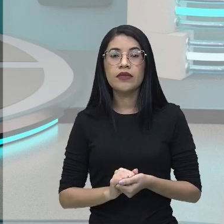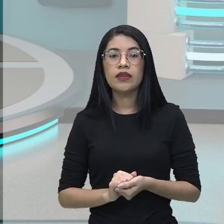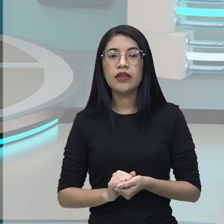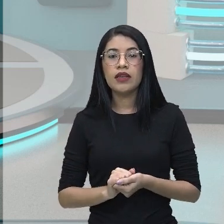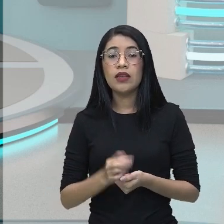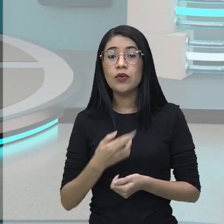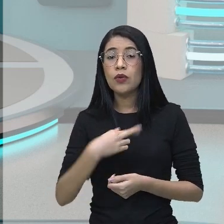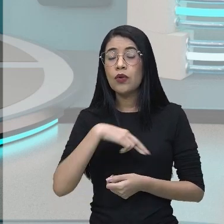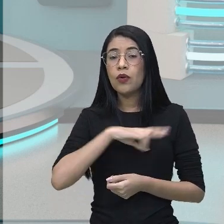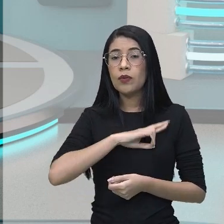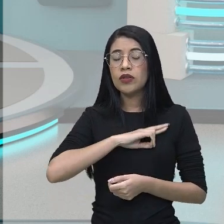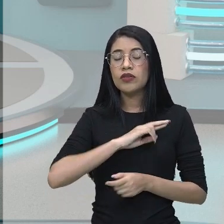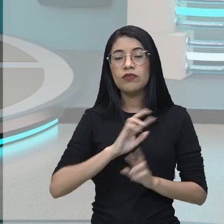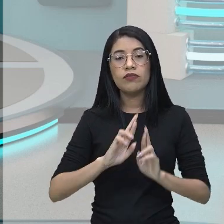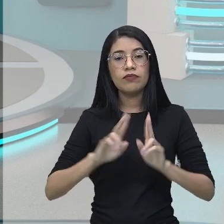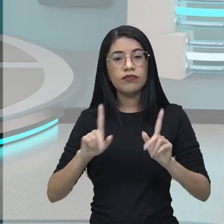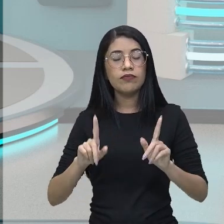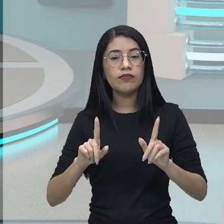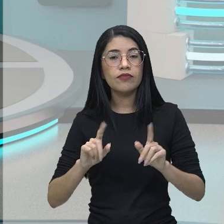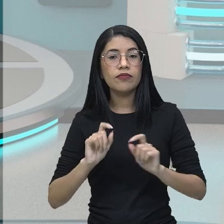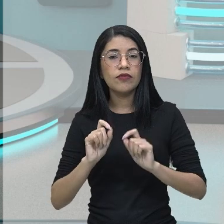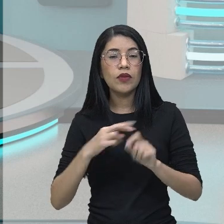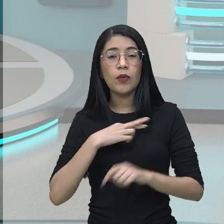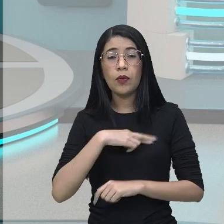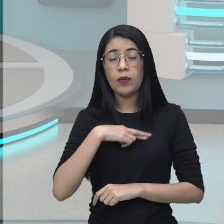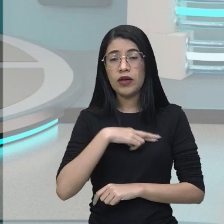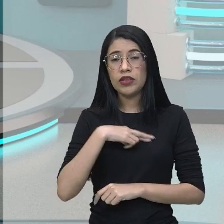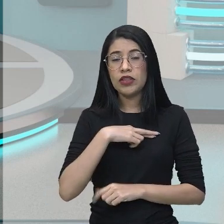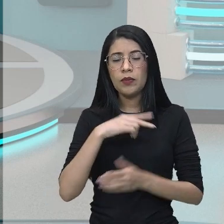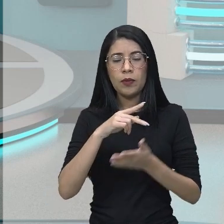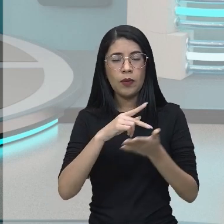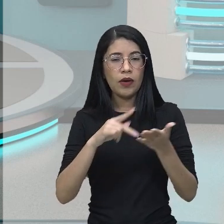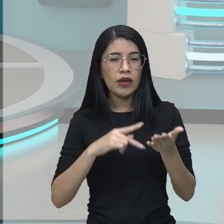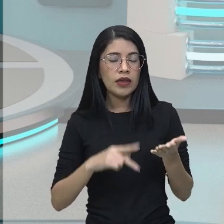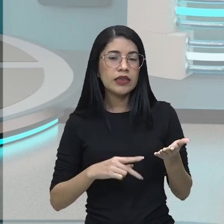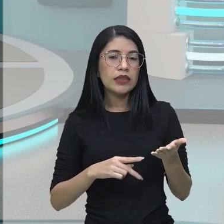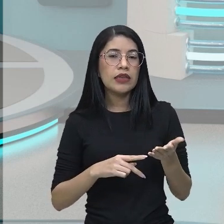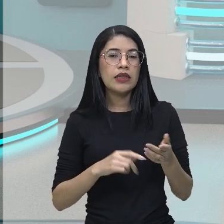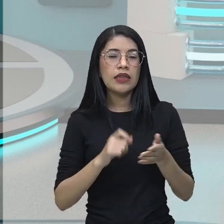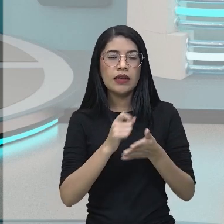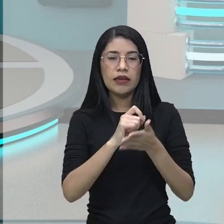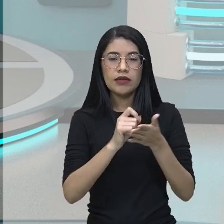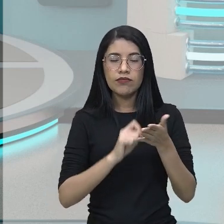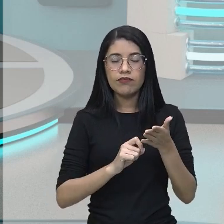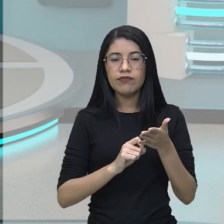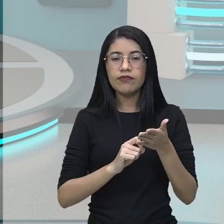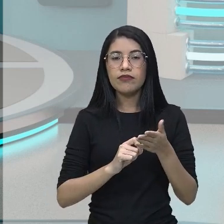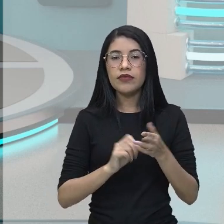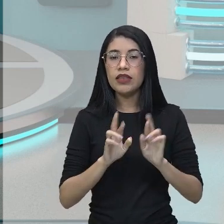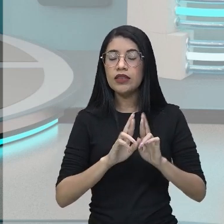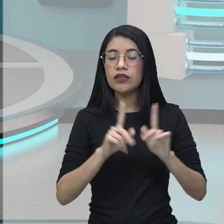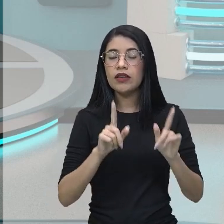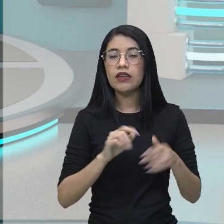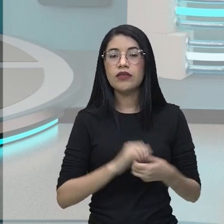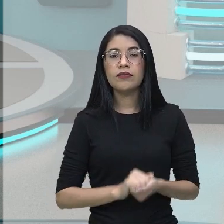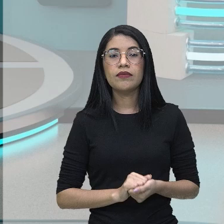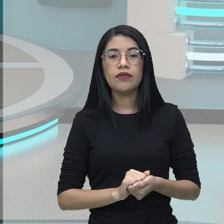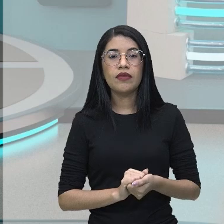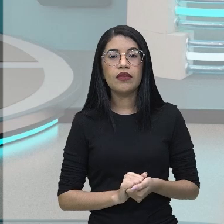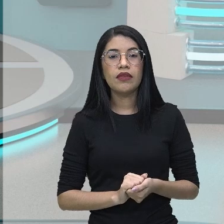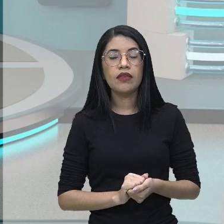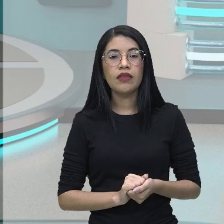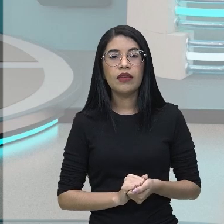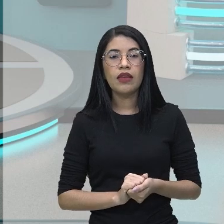Romantismo certo ao pensamento dos autores dos Poetas românticos dos escritores românticos em que lá no romantismo nós tínhamos aquela